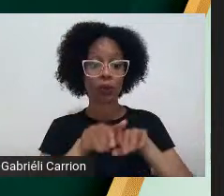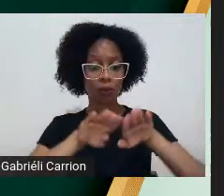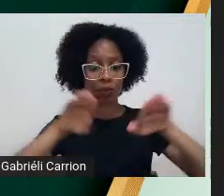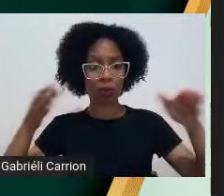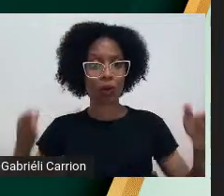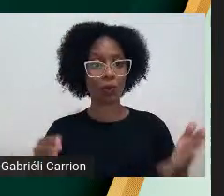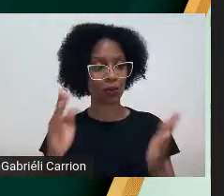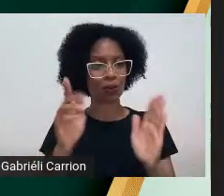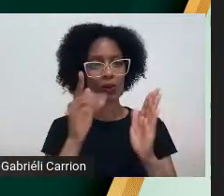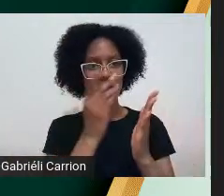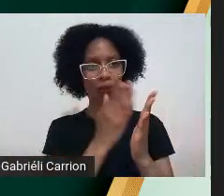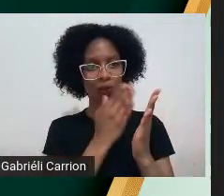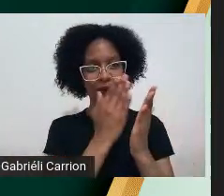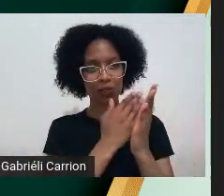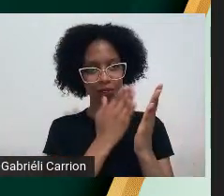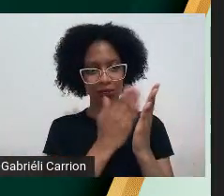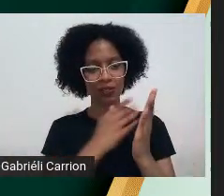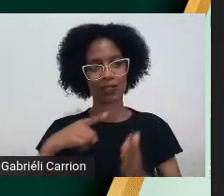um porta-retrato amarelo.